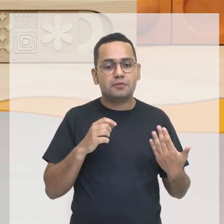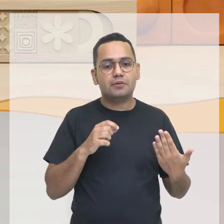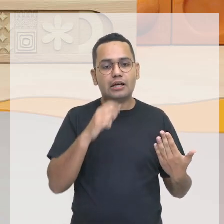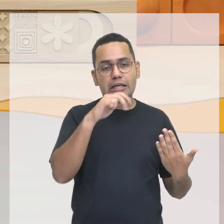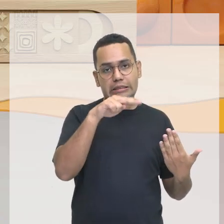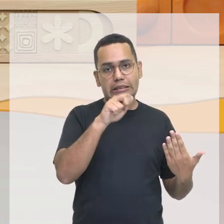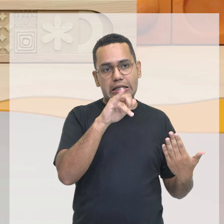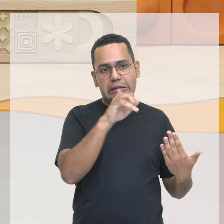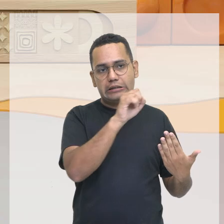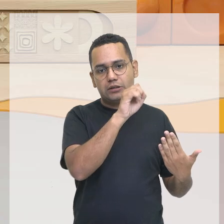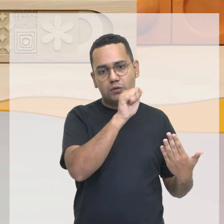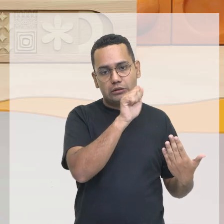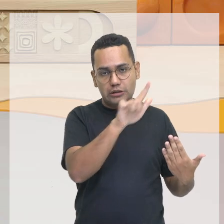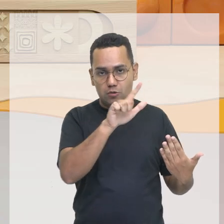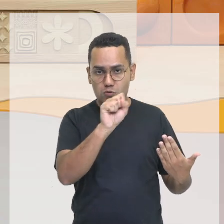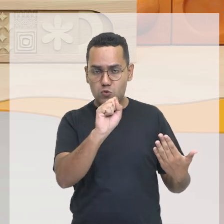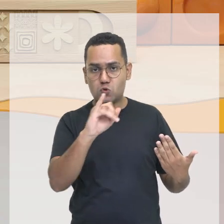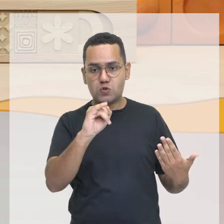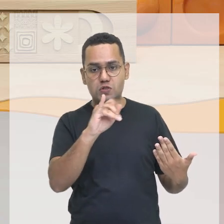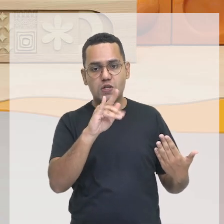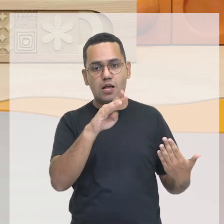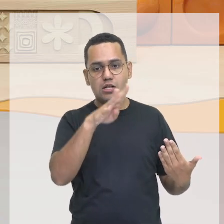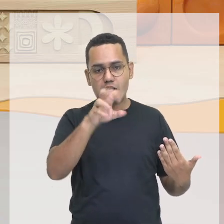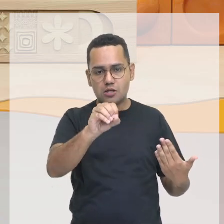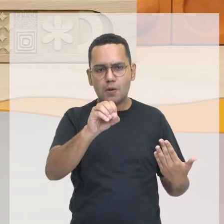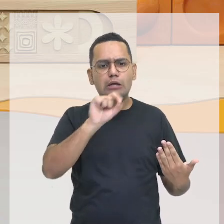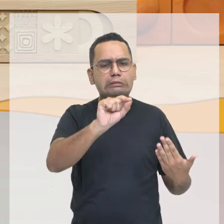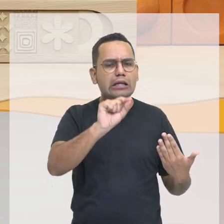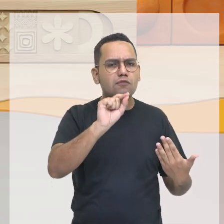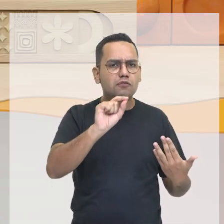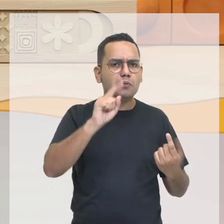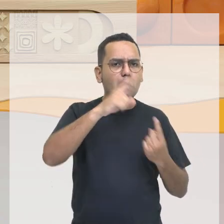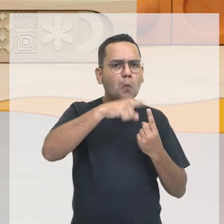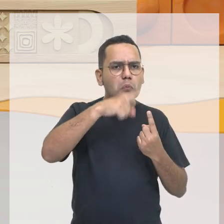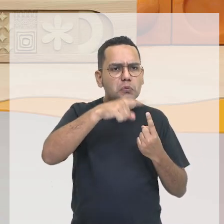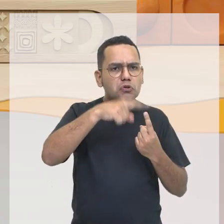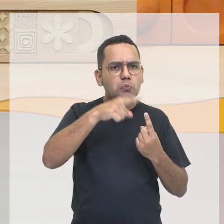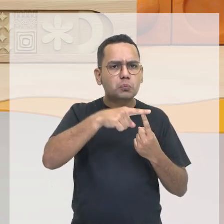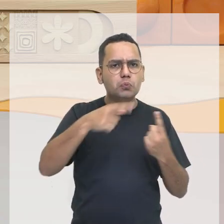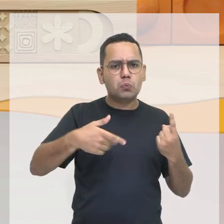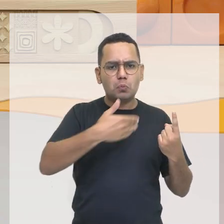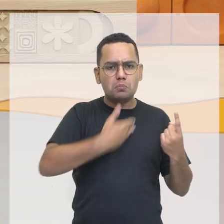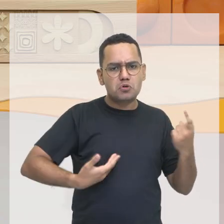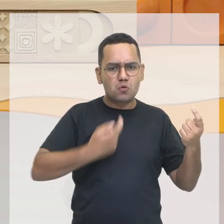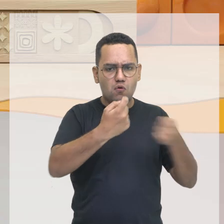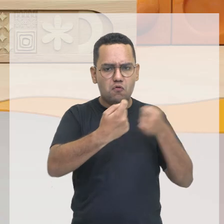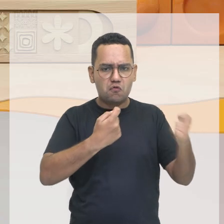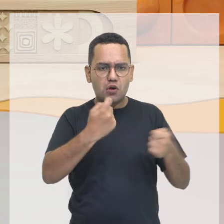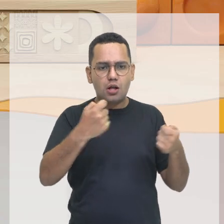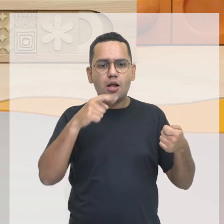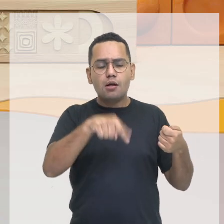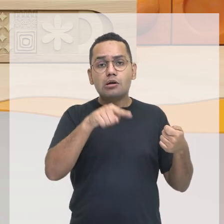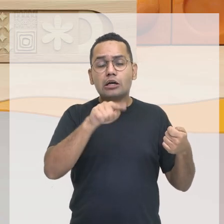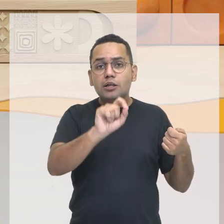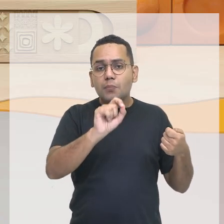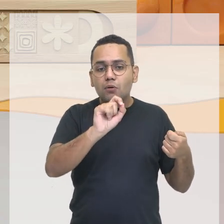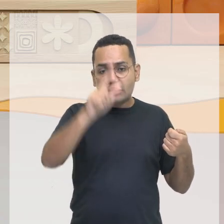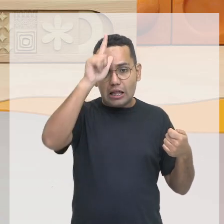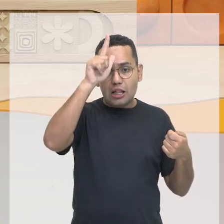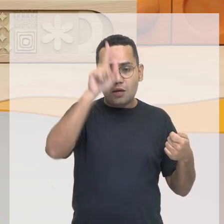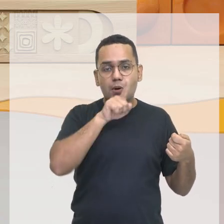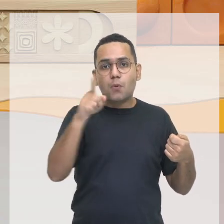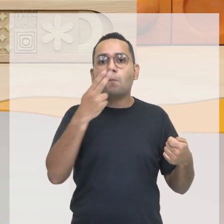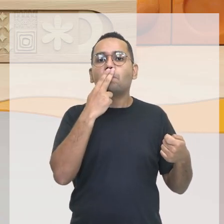uma ideologia política totalitária que governou a Alemanha por Adolf Hitler e o Partido